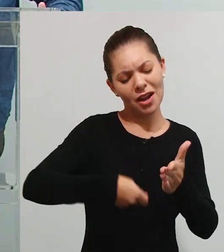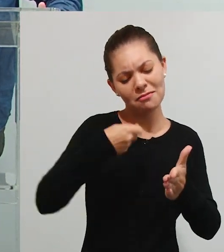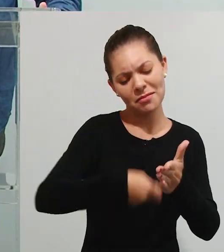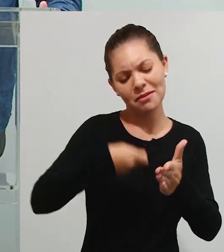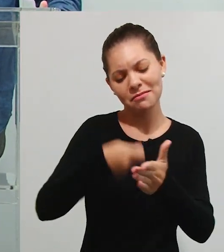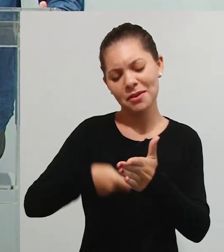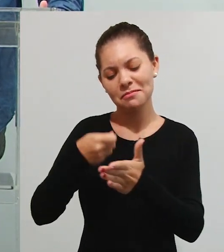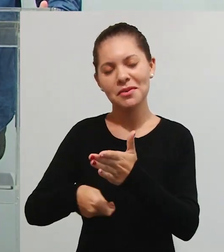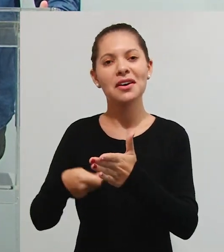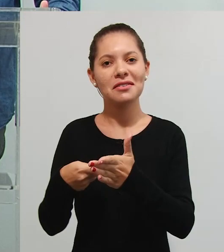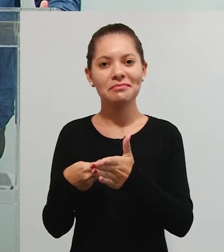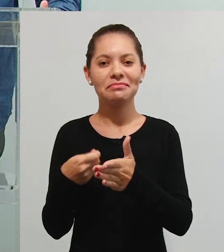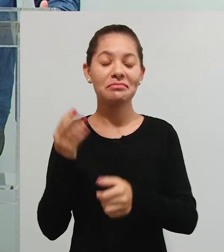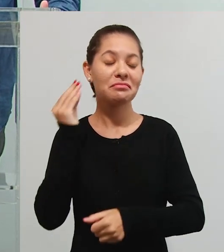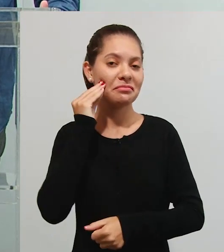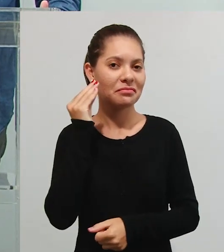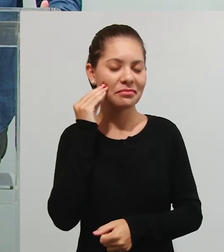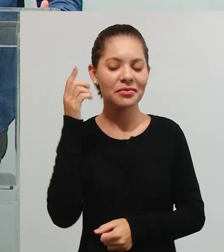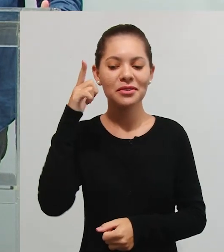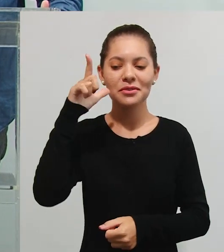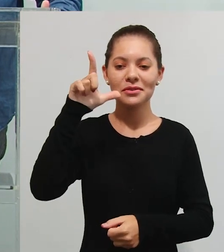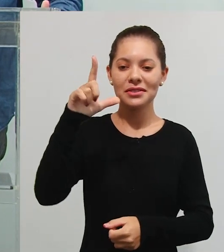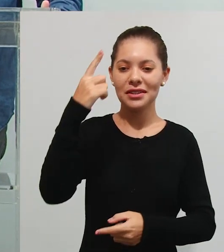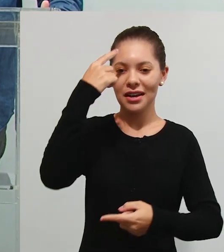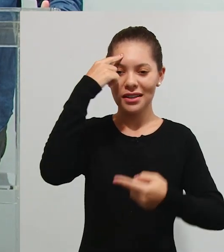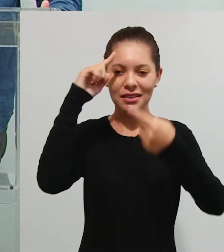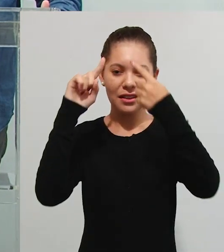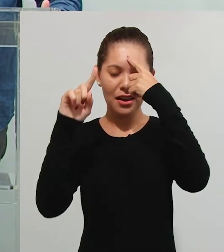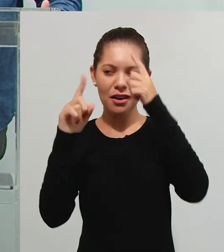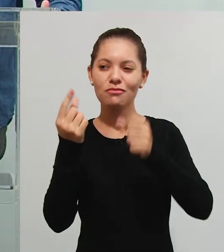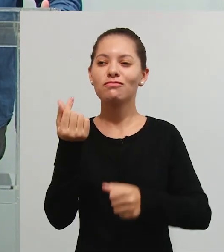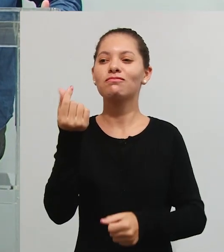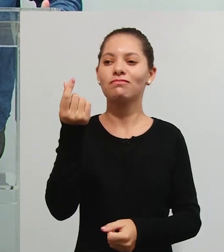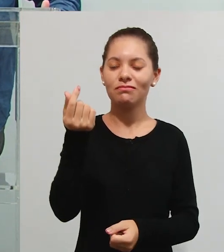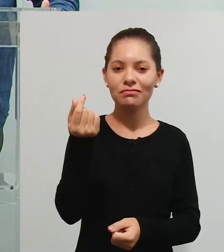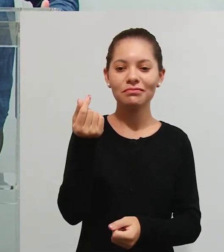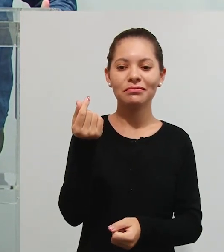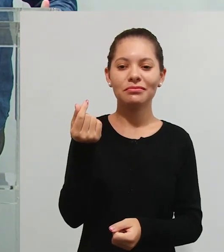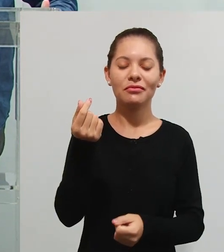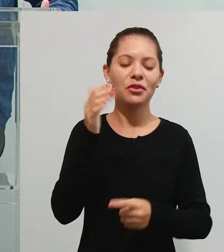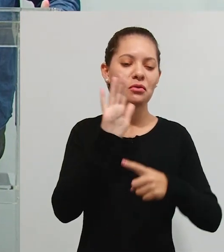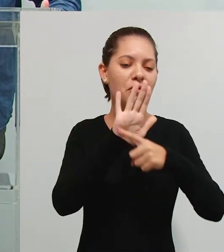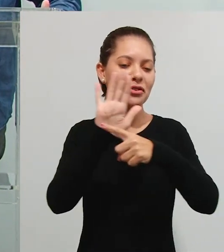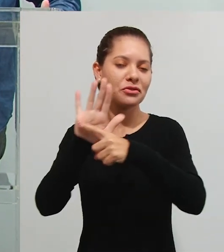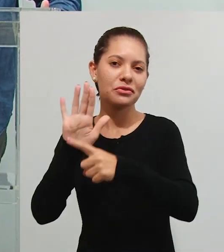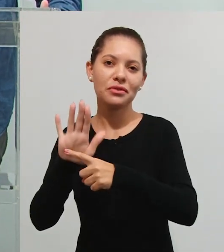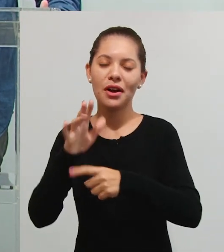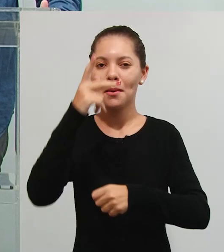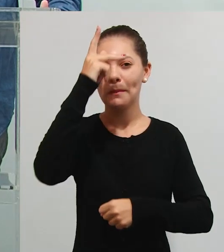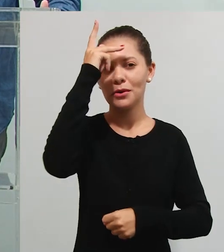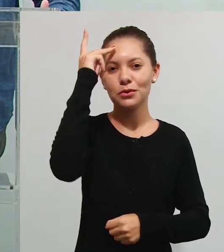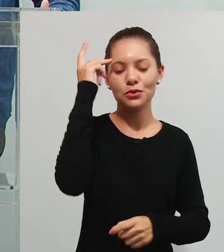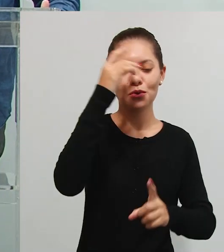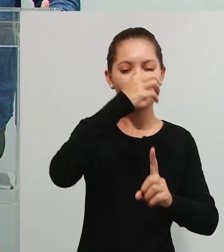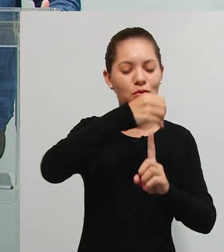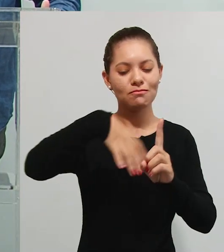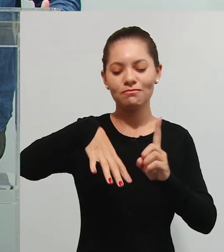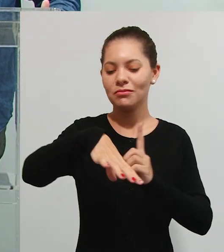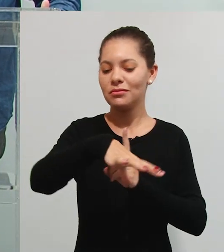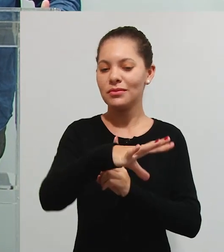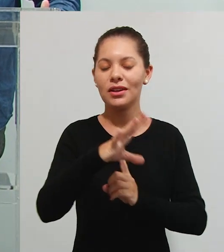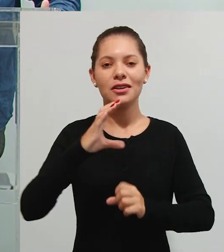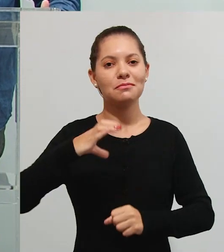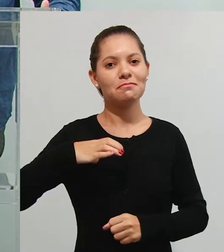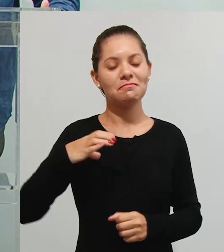vou correr atrás disso, vou fazer essa ideia dar certo, vou lucrar, vou ajudar a sociedade, vou ajudar a minha cidade a